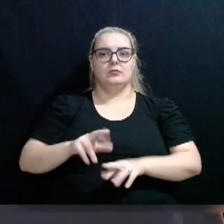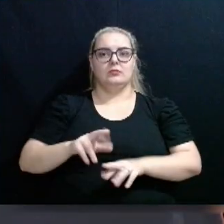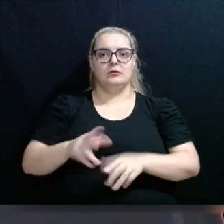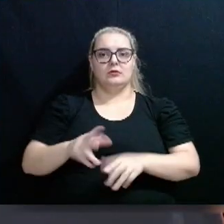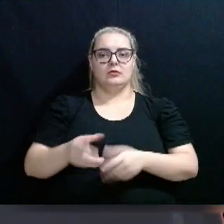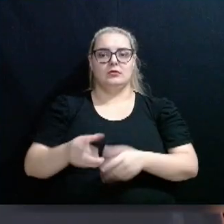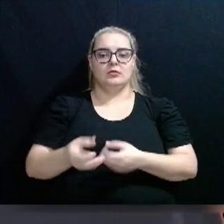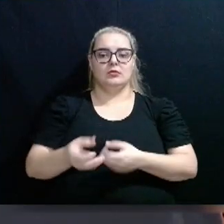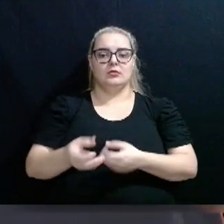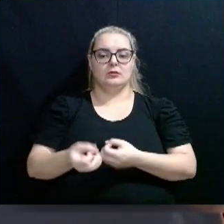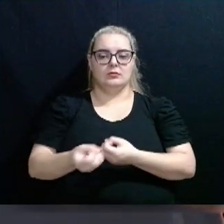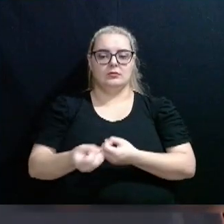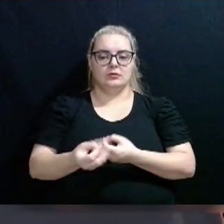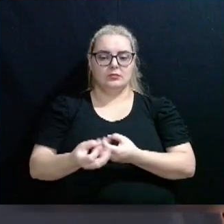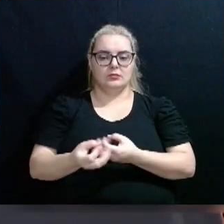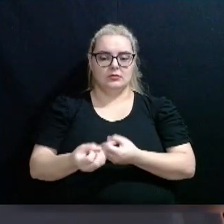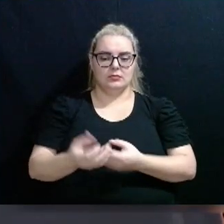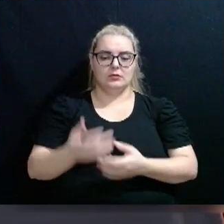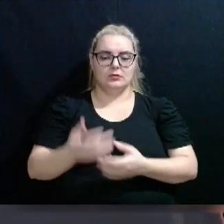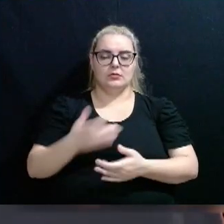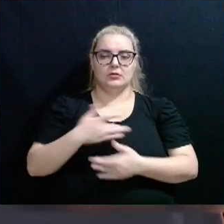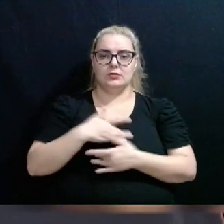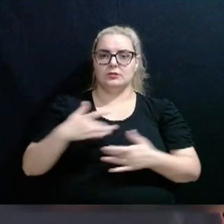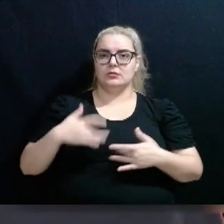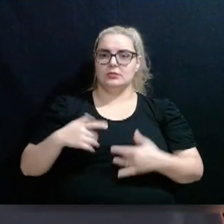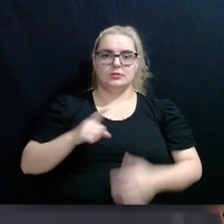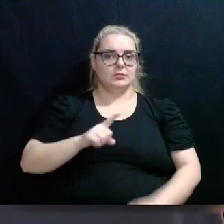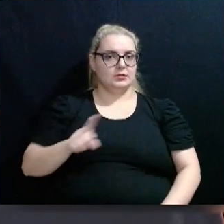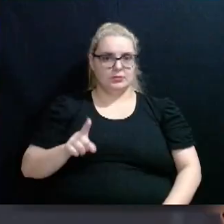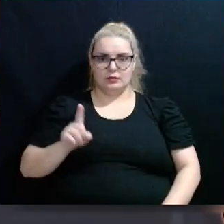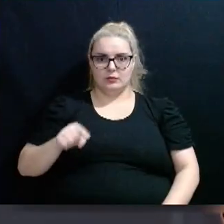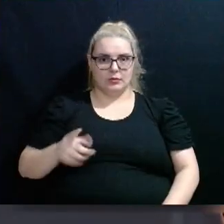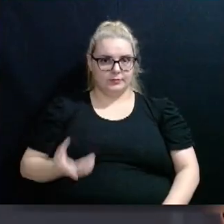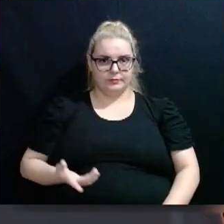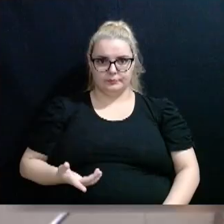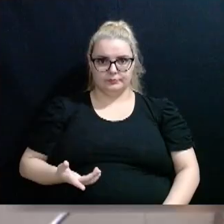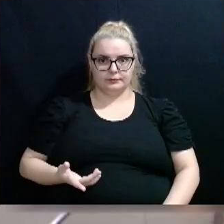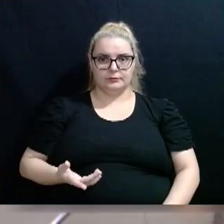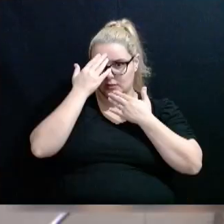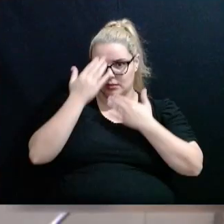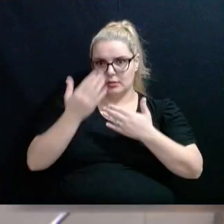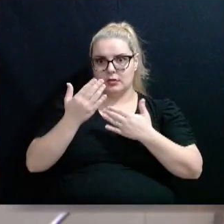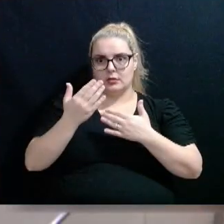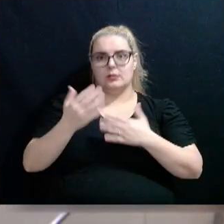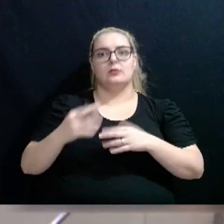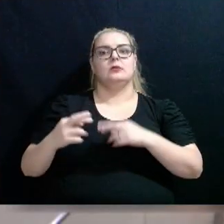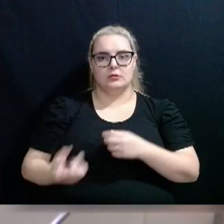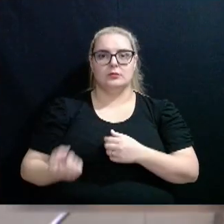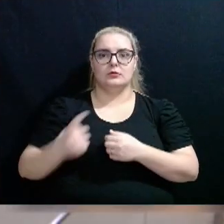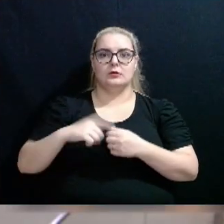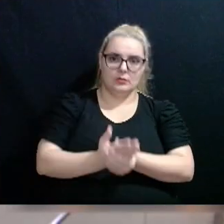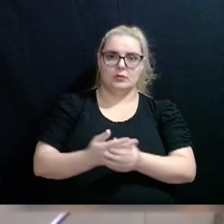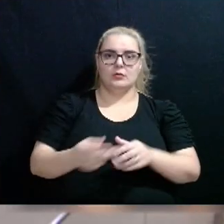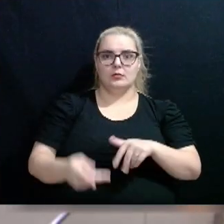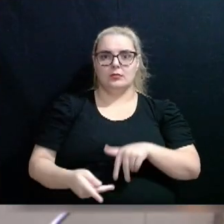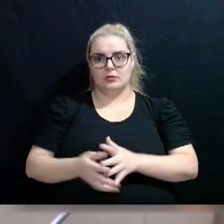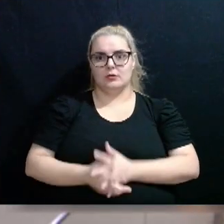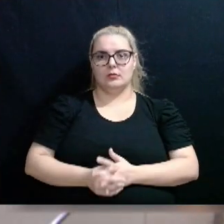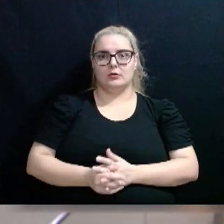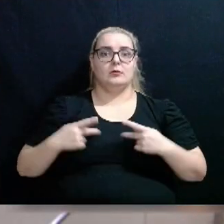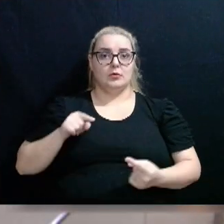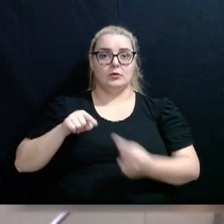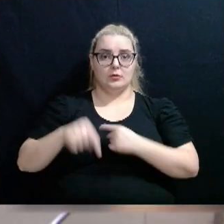a presente manifestação, me posicionando contrário ao projeto por ilegalidade. O pedido de vistas foi negado